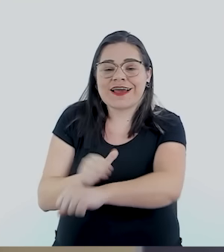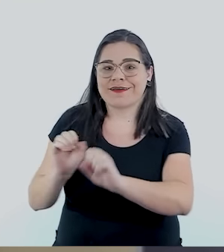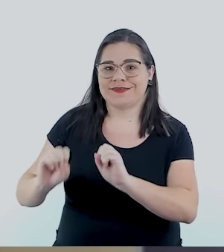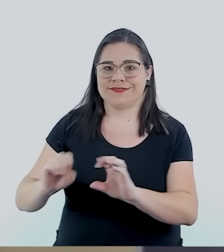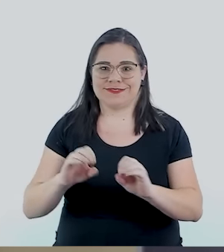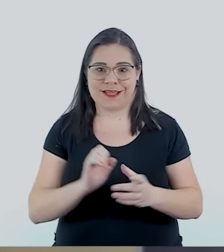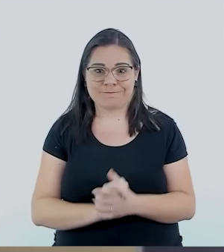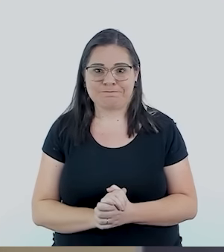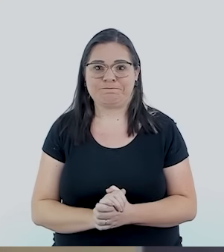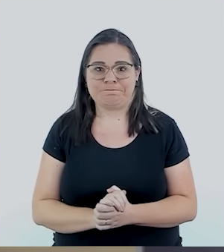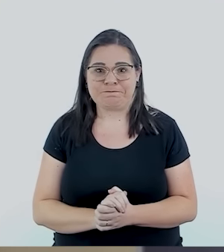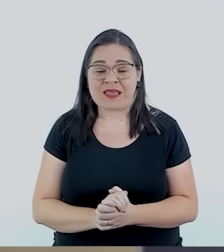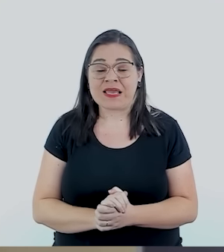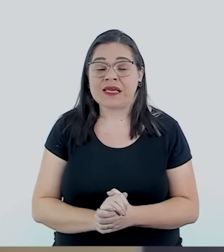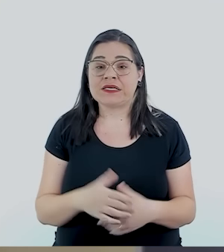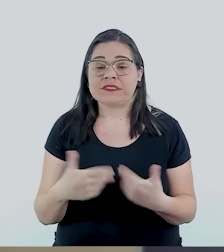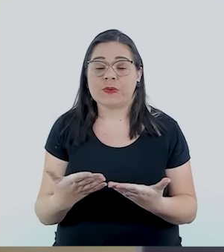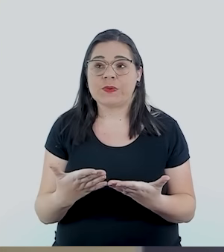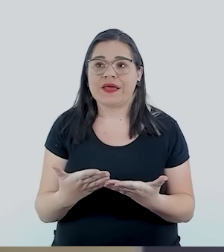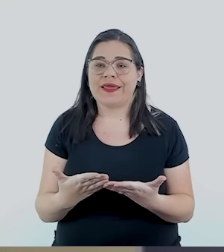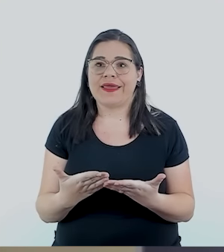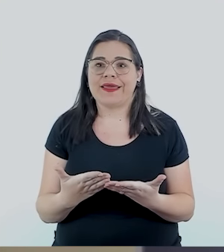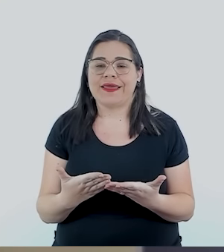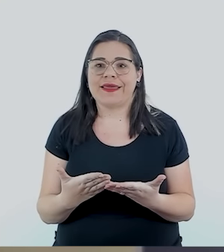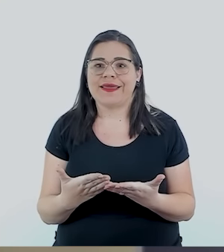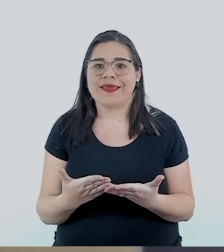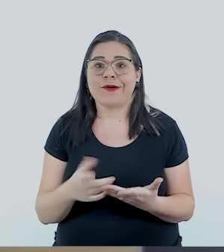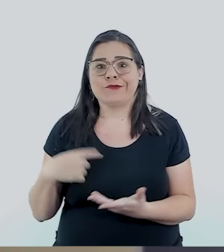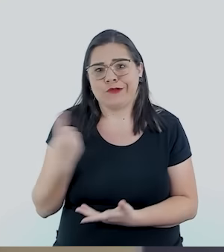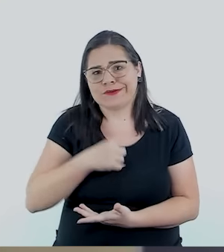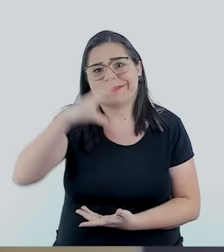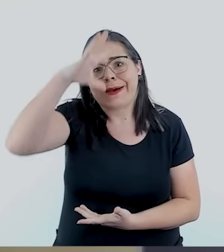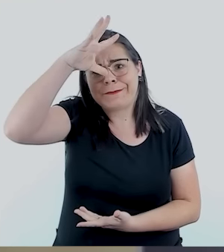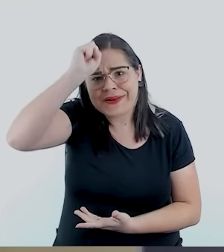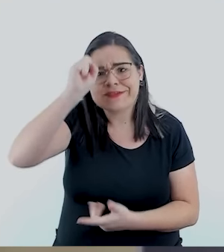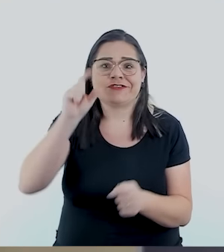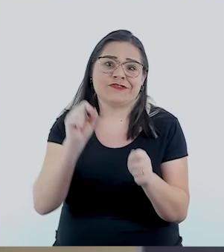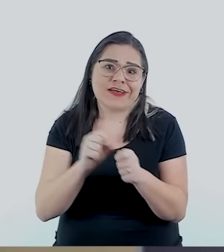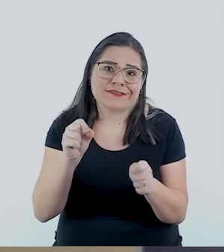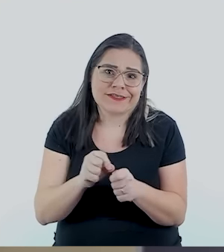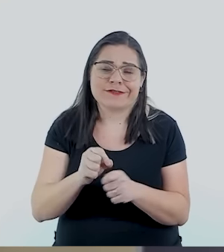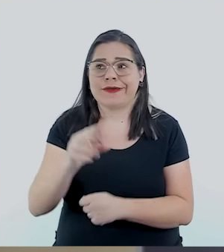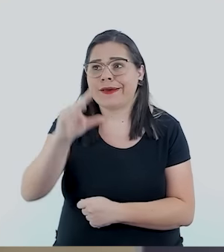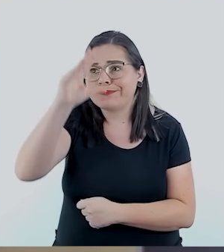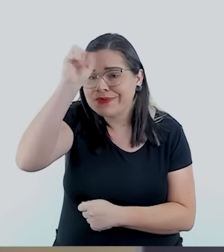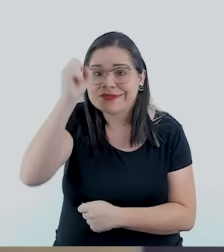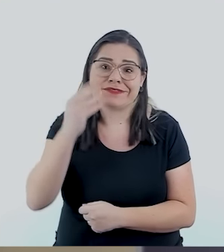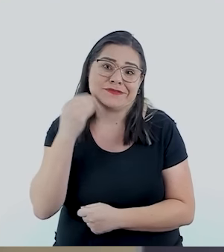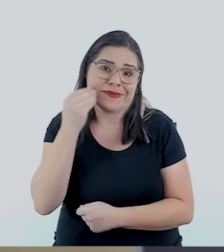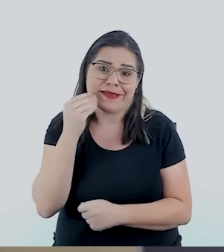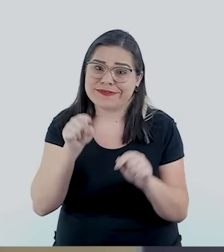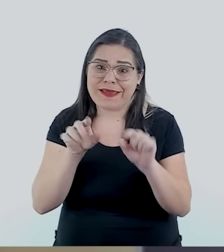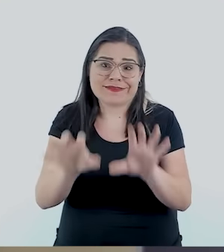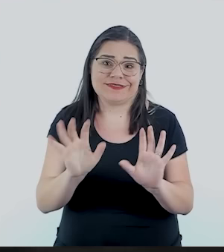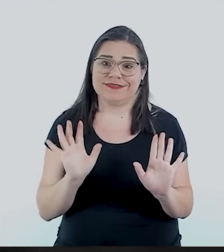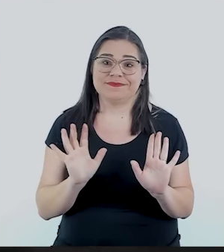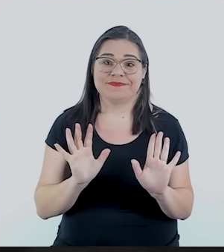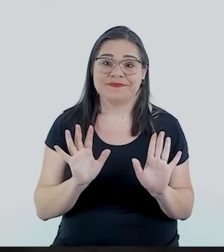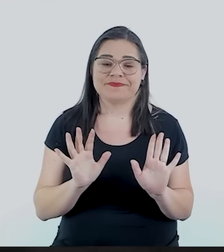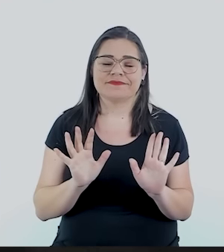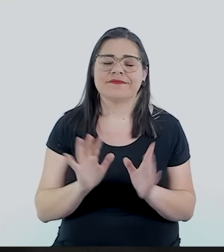acho que basicamente é é literalmente o ag gente aprende passando ou vivendo né com certeza sem dúvida sem